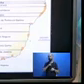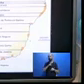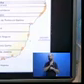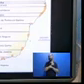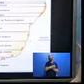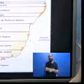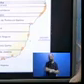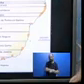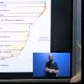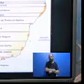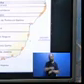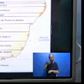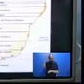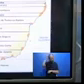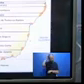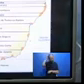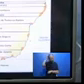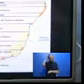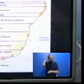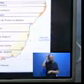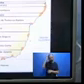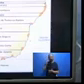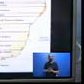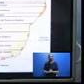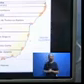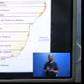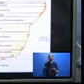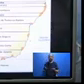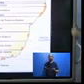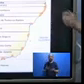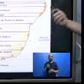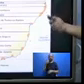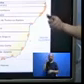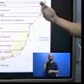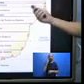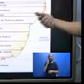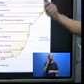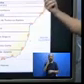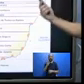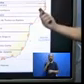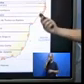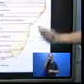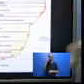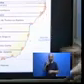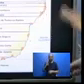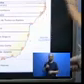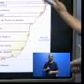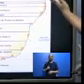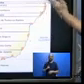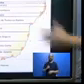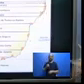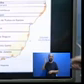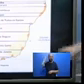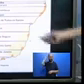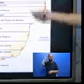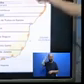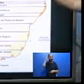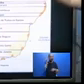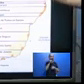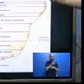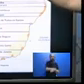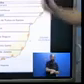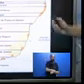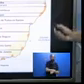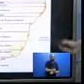índios. Dá até vergonha de falar isso hoje em dia, né, pessoal? A pessoa tem o direito de escravizar alguém, mas ele tinha. Ele